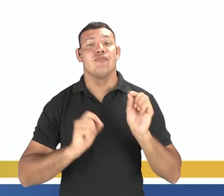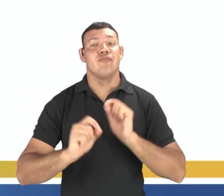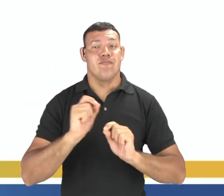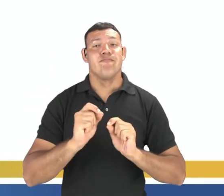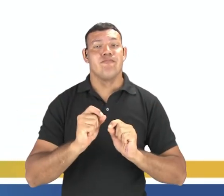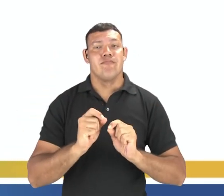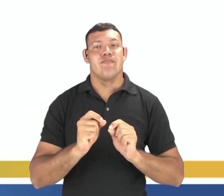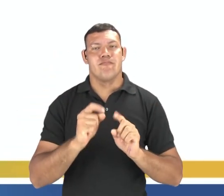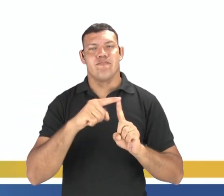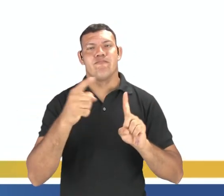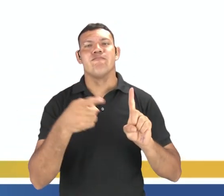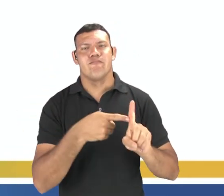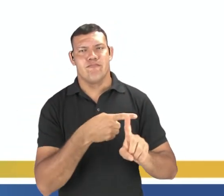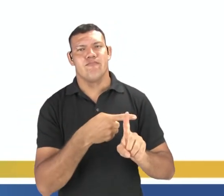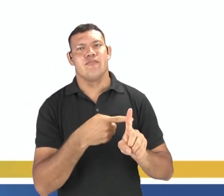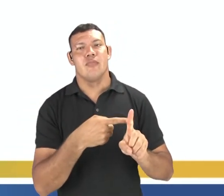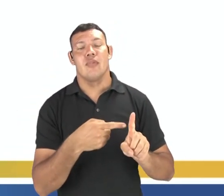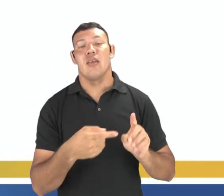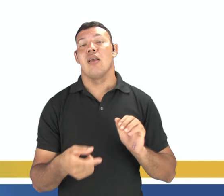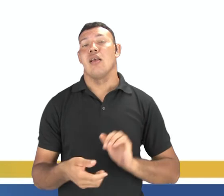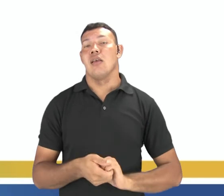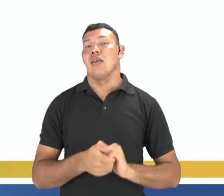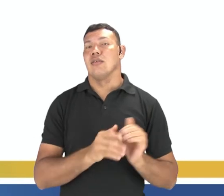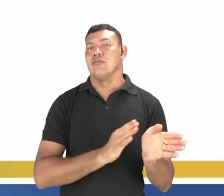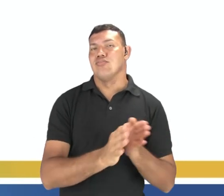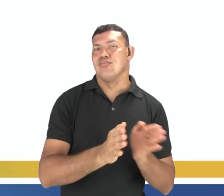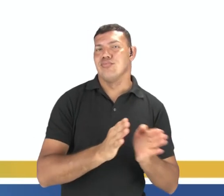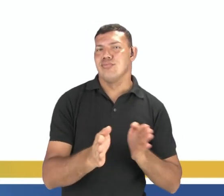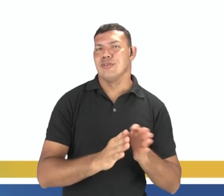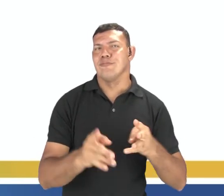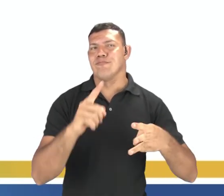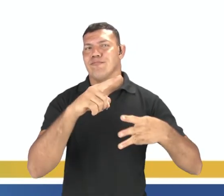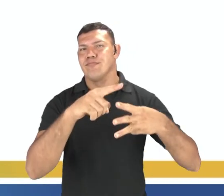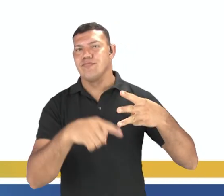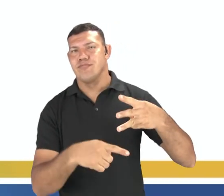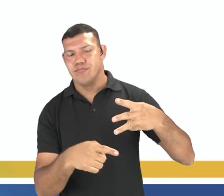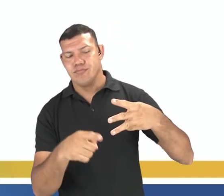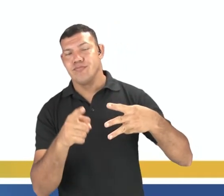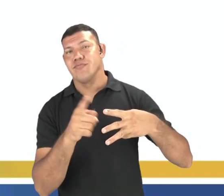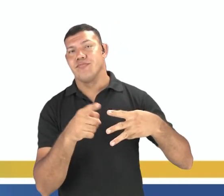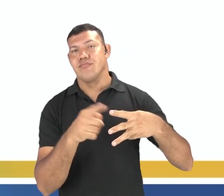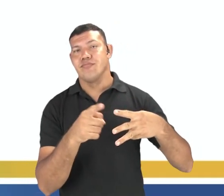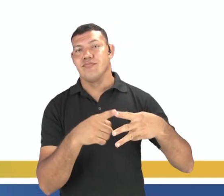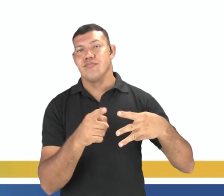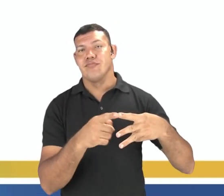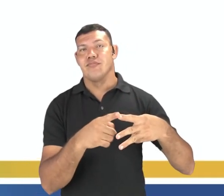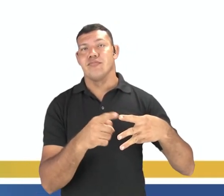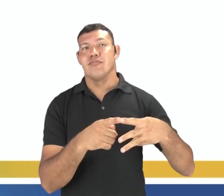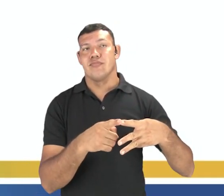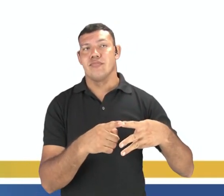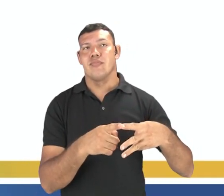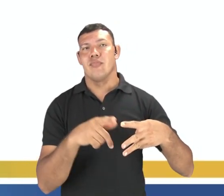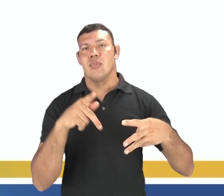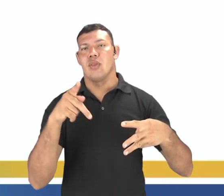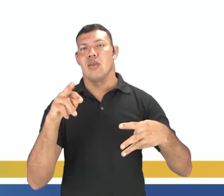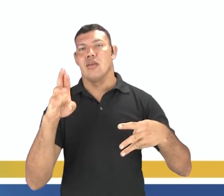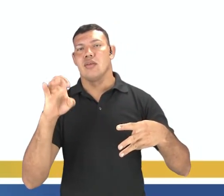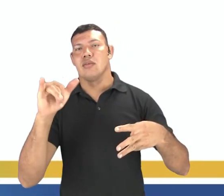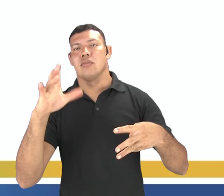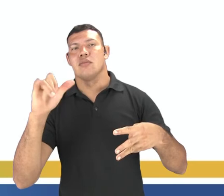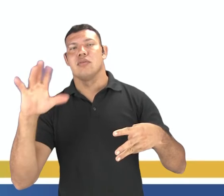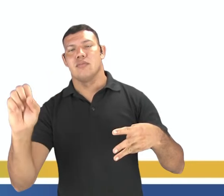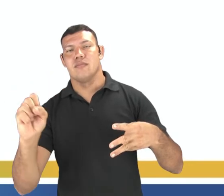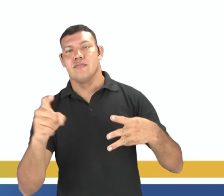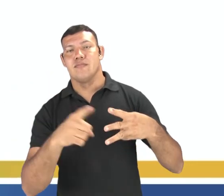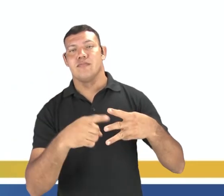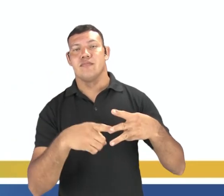ocorra a gravidez. Esse processo ele produz 3 fases: a fase proliferativa, a fase